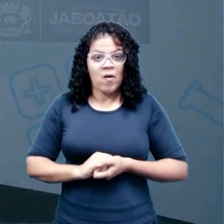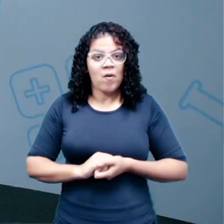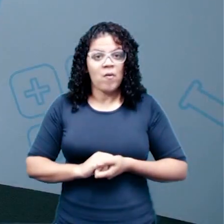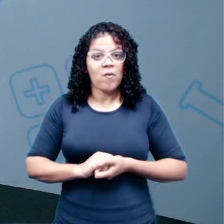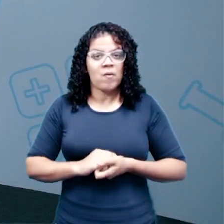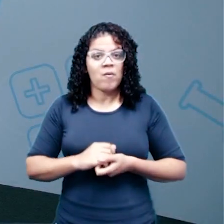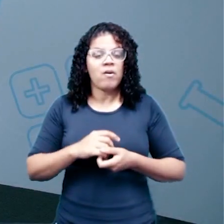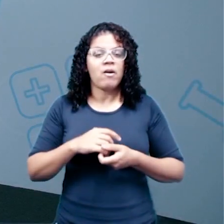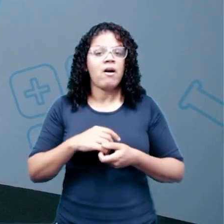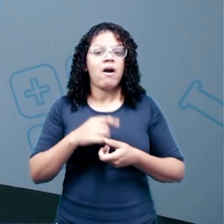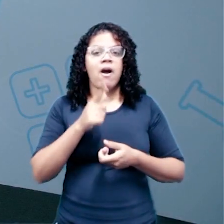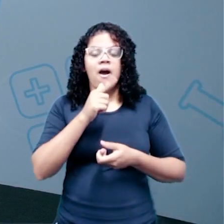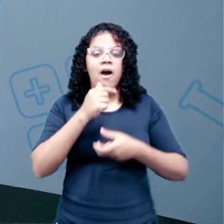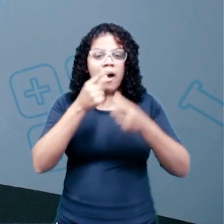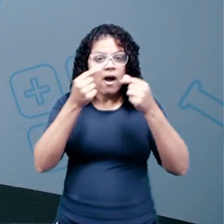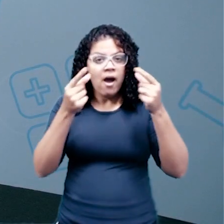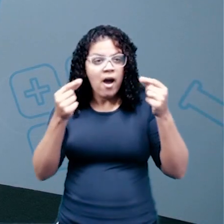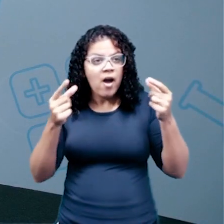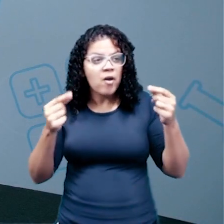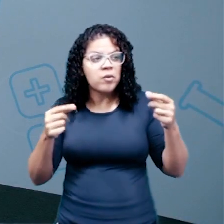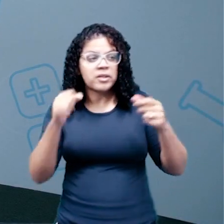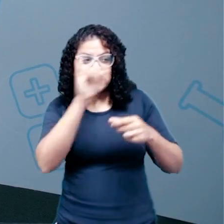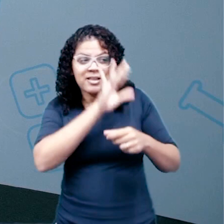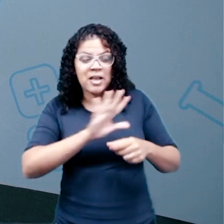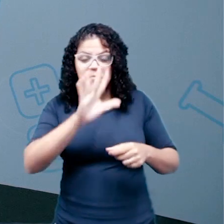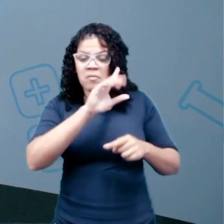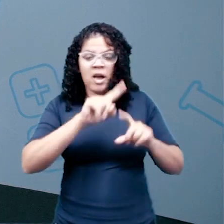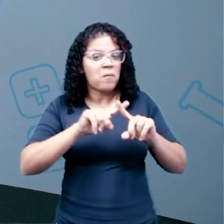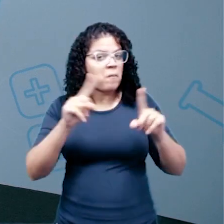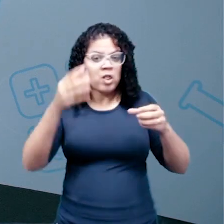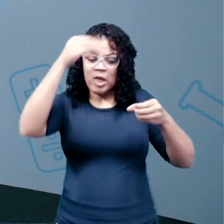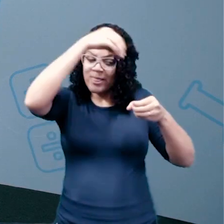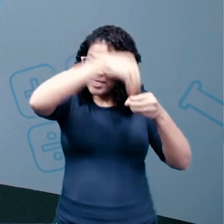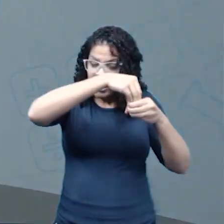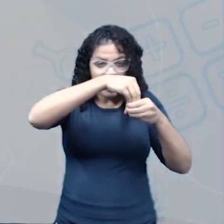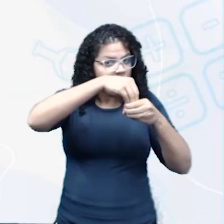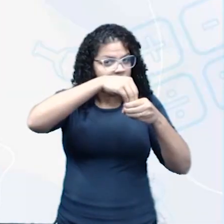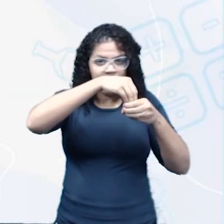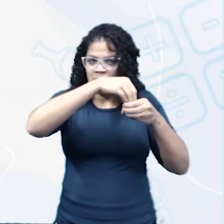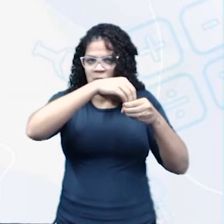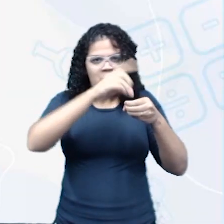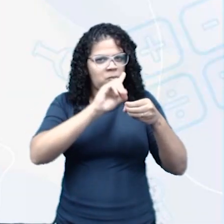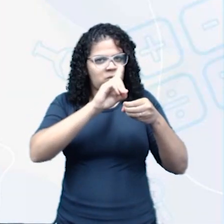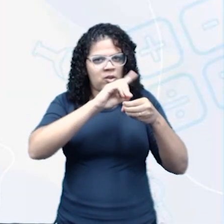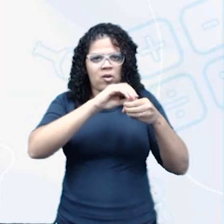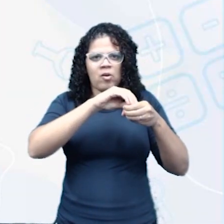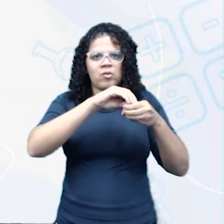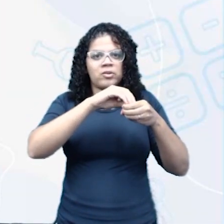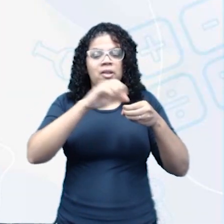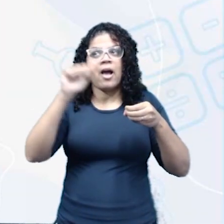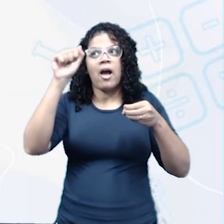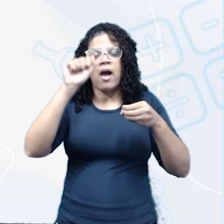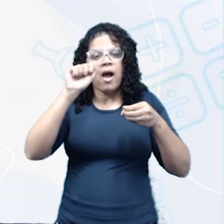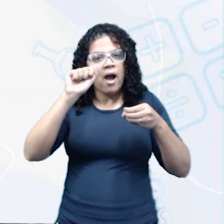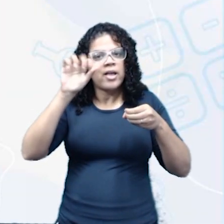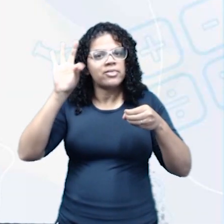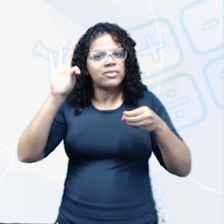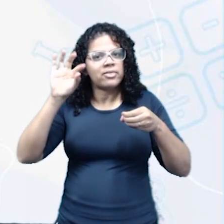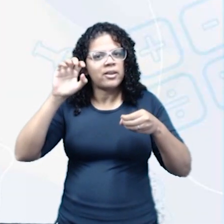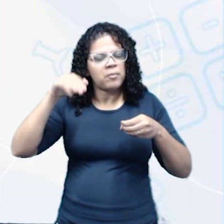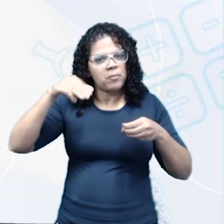imagem em algum lugar, né? Mas não é dentro do copo. Essa água está presente na atmosfera,